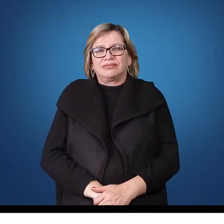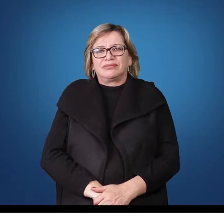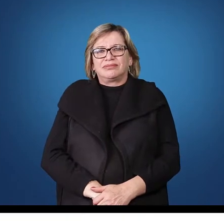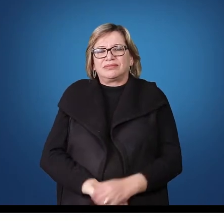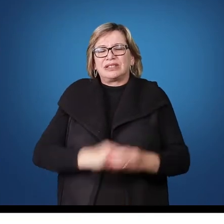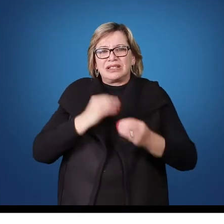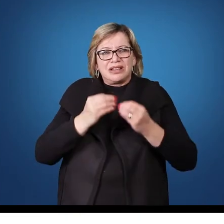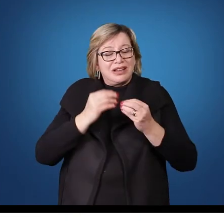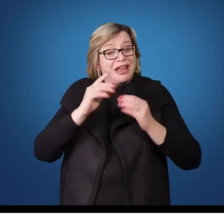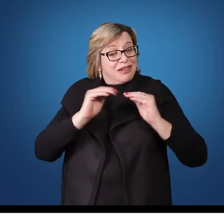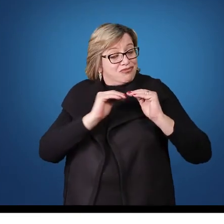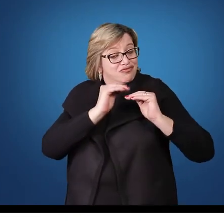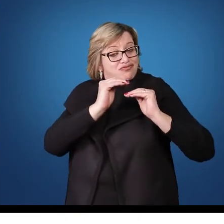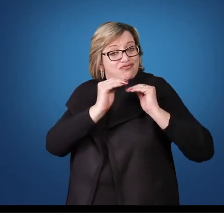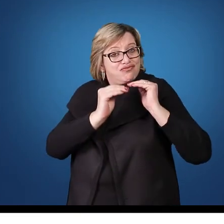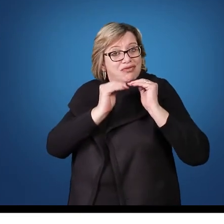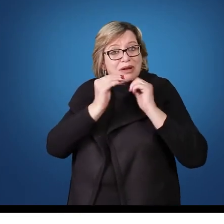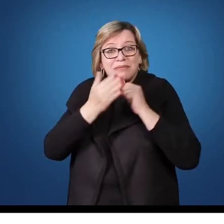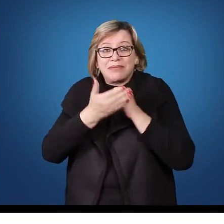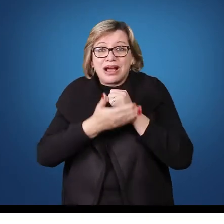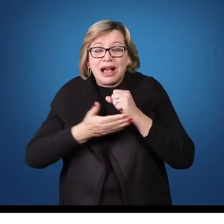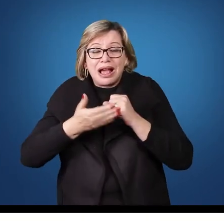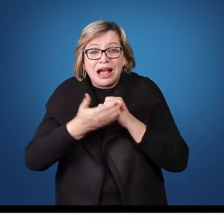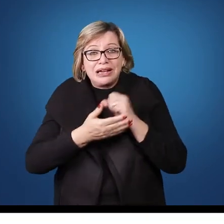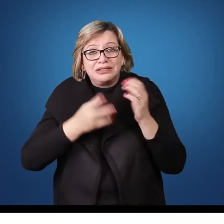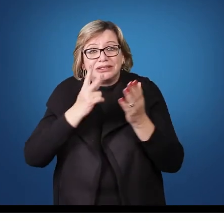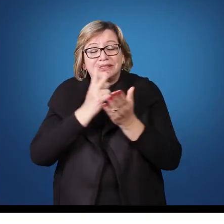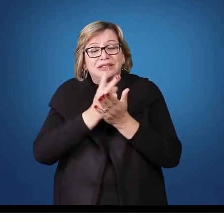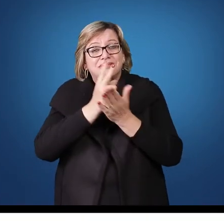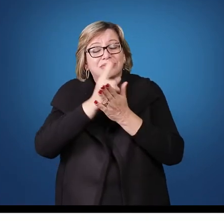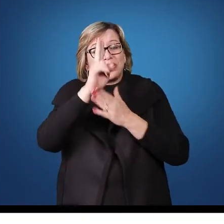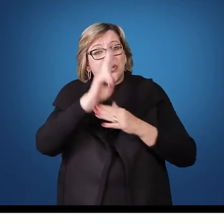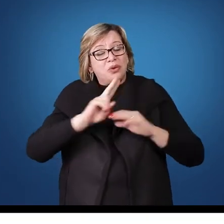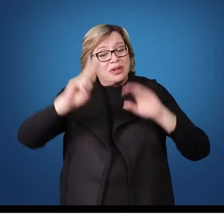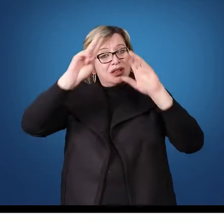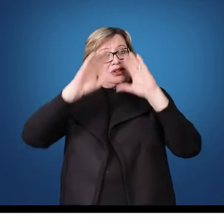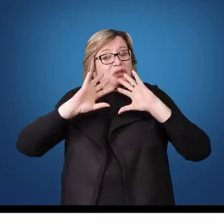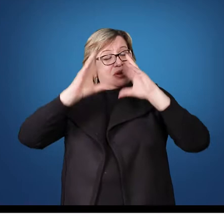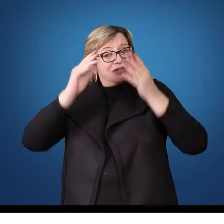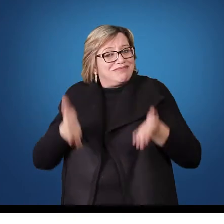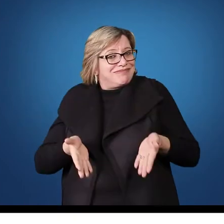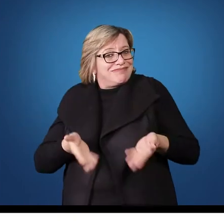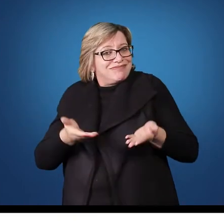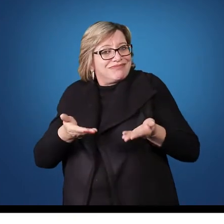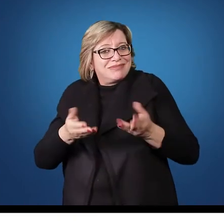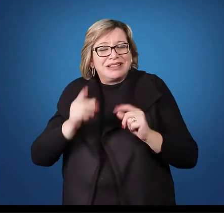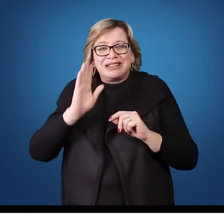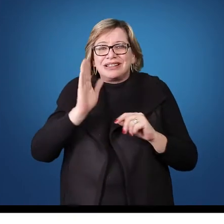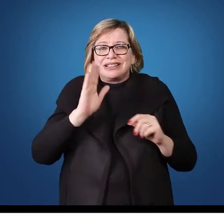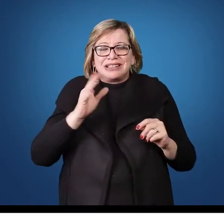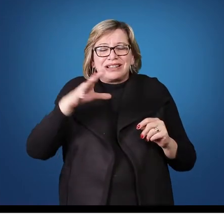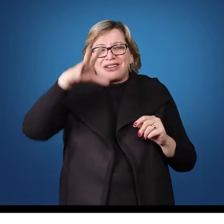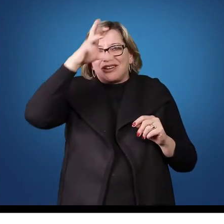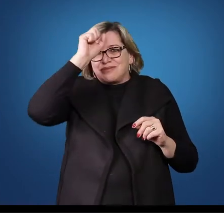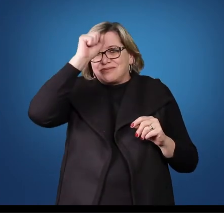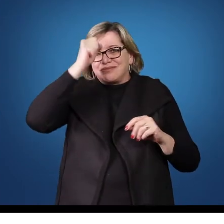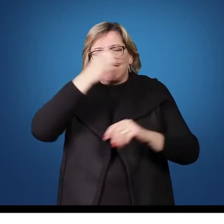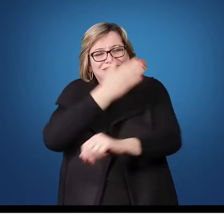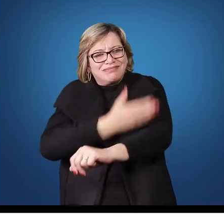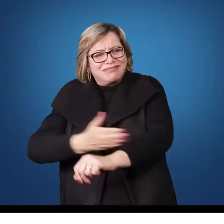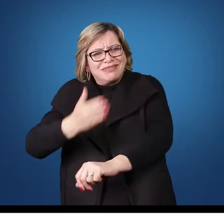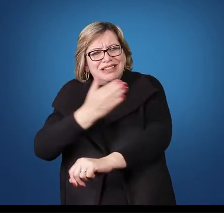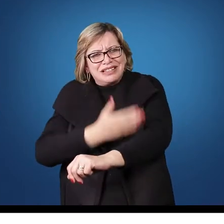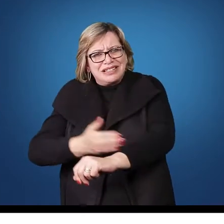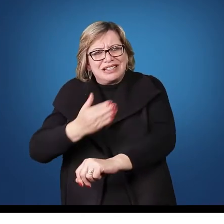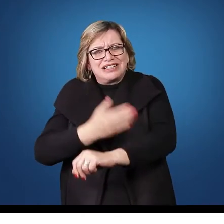Essa é uma sequência de exercícios básicos onde a gente incorpora o elemento toque de uma forma mais motivante, onde eles já estejam aprendendo por meio do jogo, com o